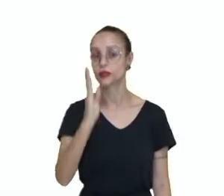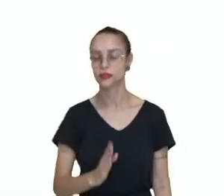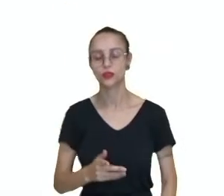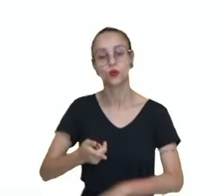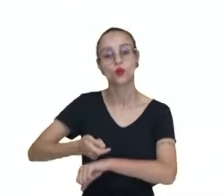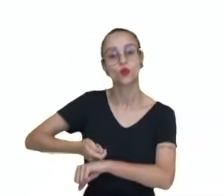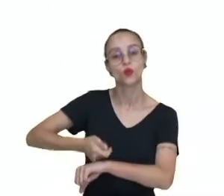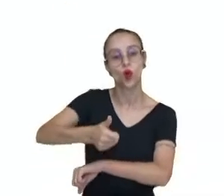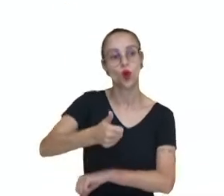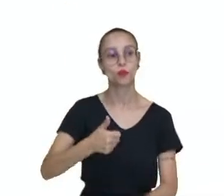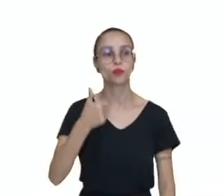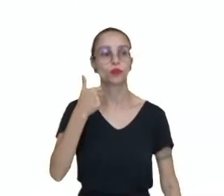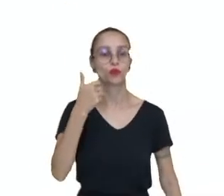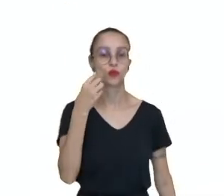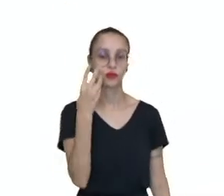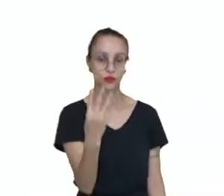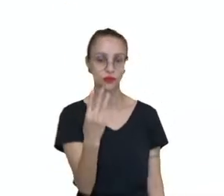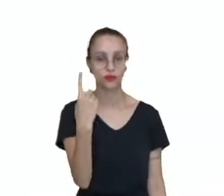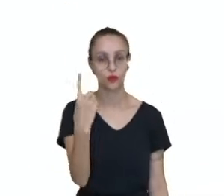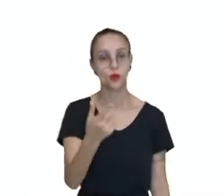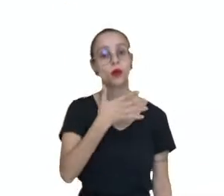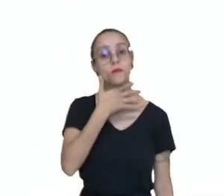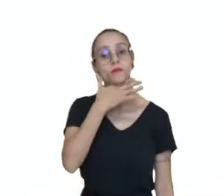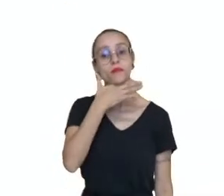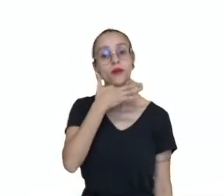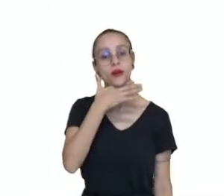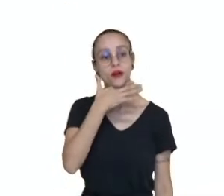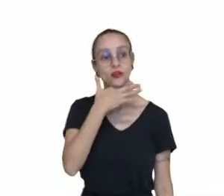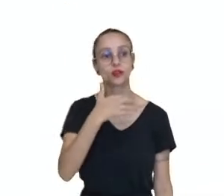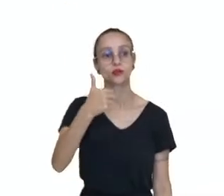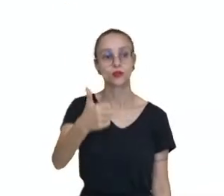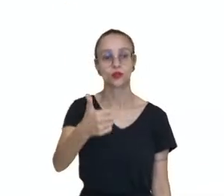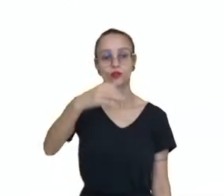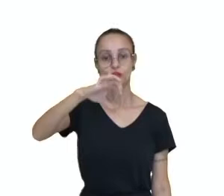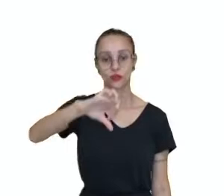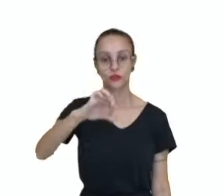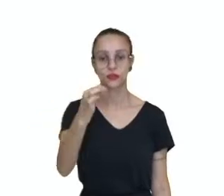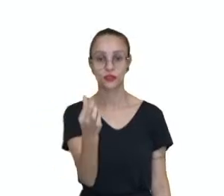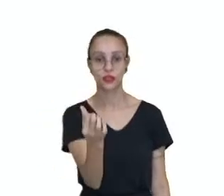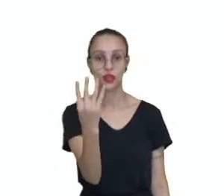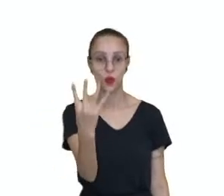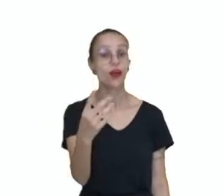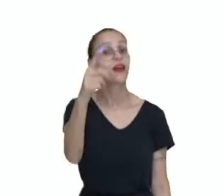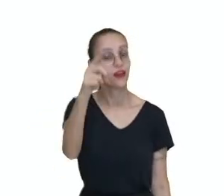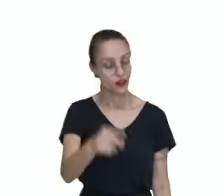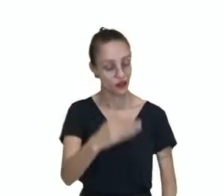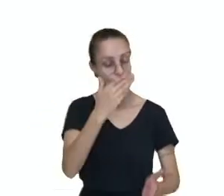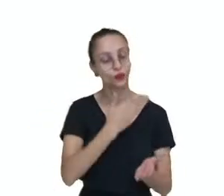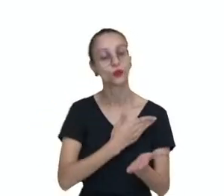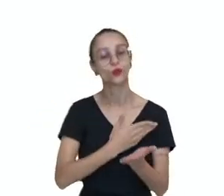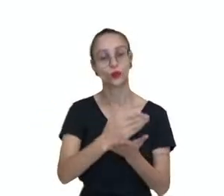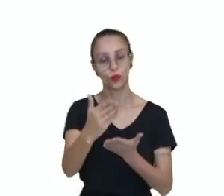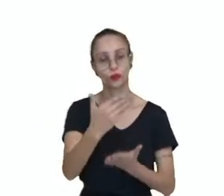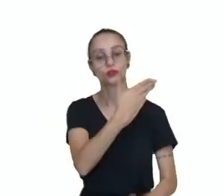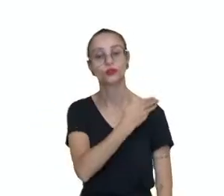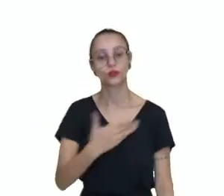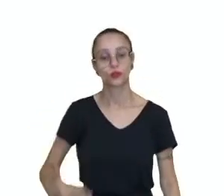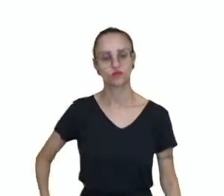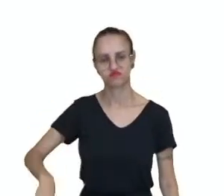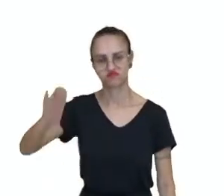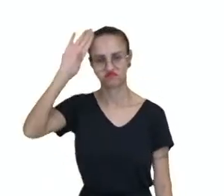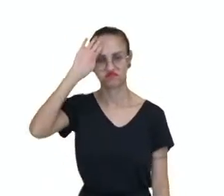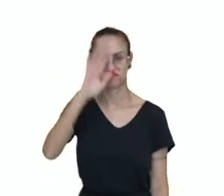golpe de 31 de março. Então, 31 de março de 1964, quando começou essa alteração de governo no